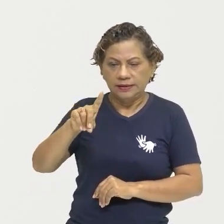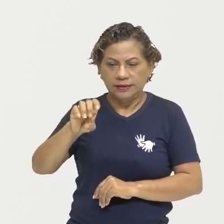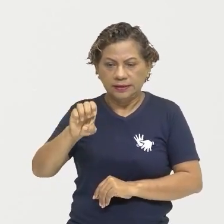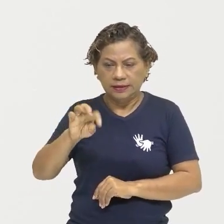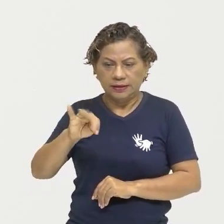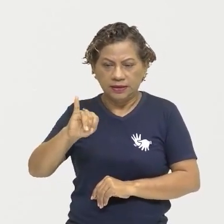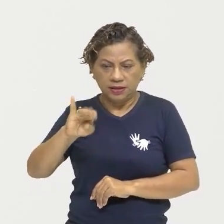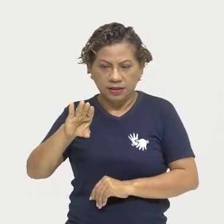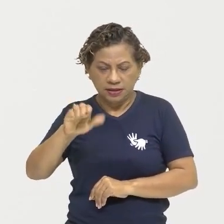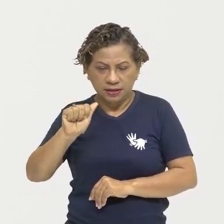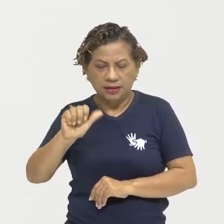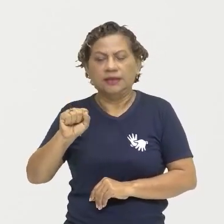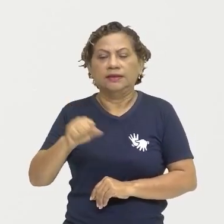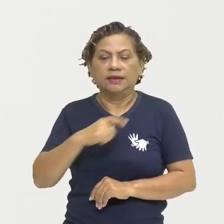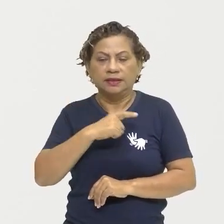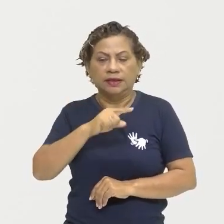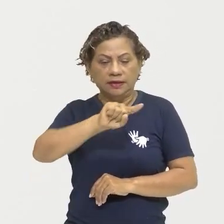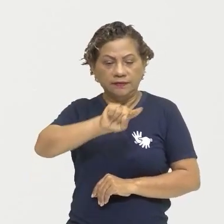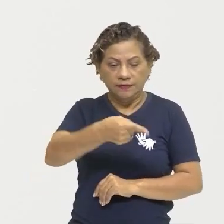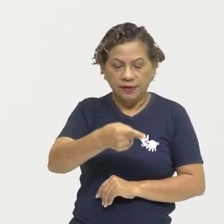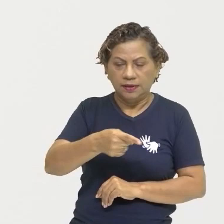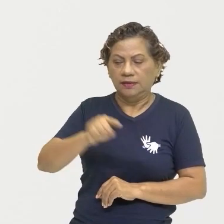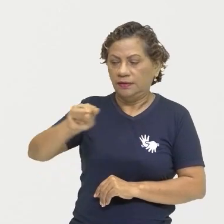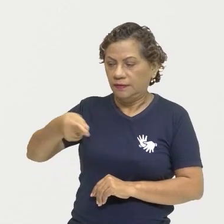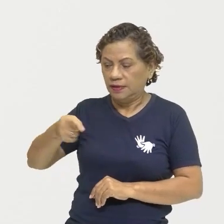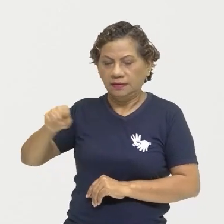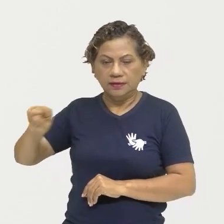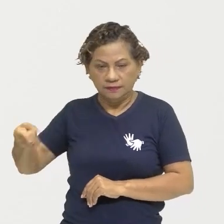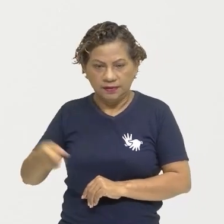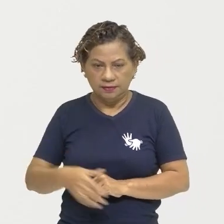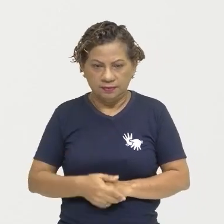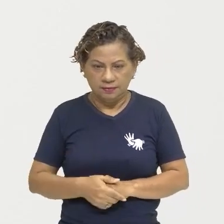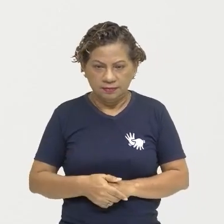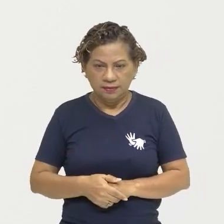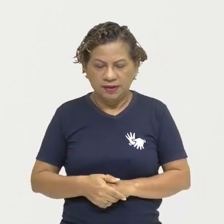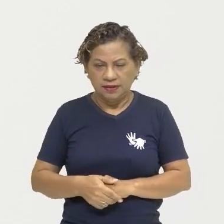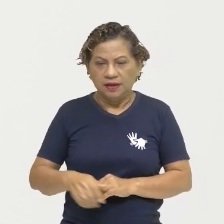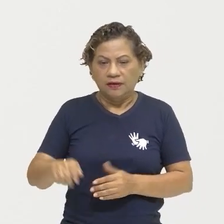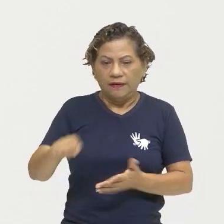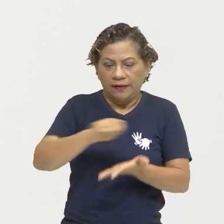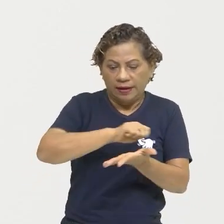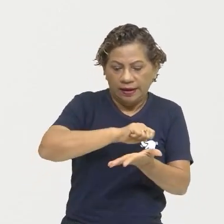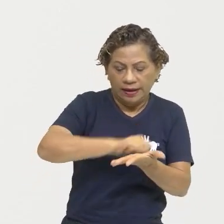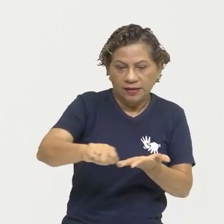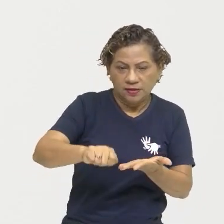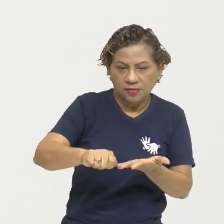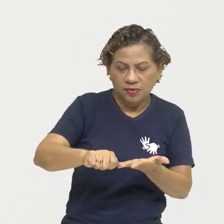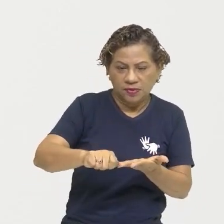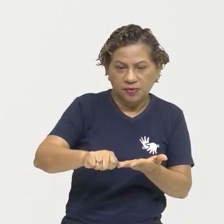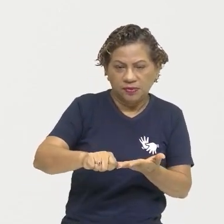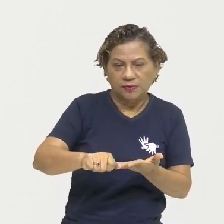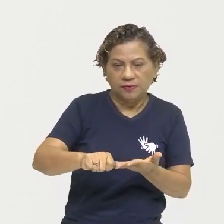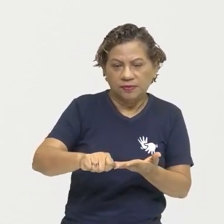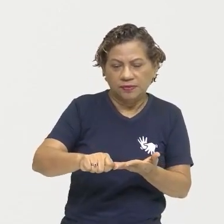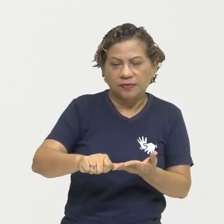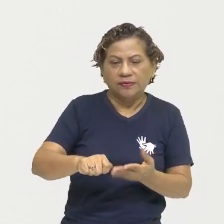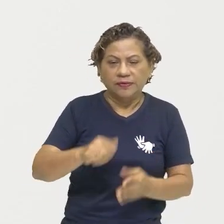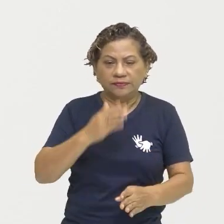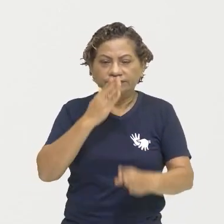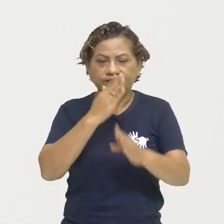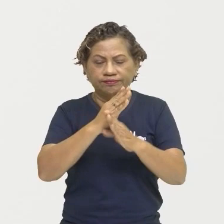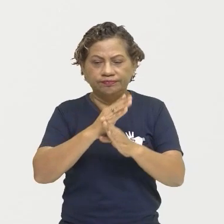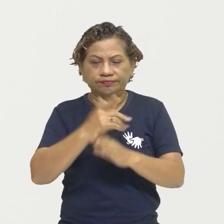por vírgula. Exemplo, raspou, achou, ganhou. Outro exemplo. Cheguei aqui no centro de